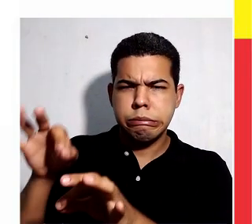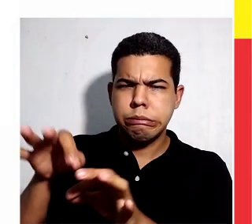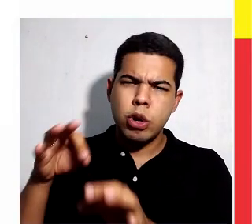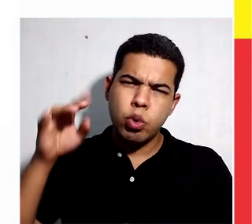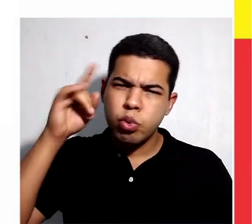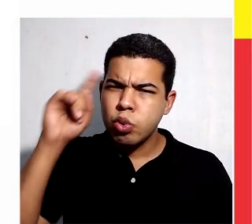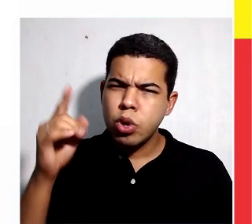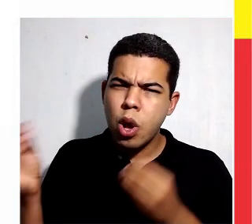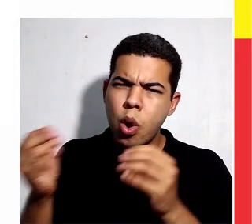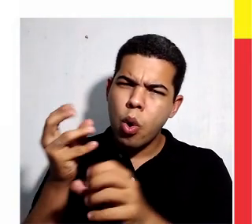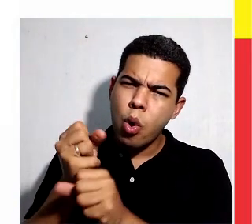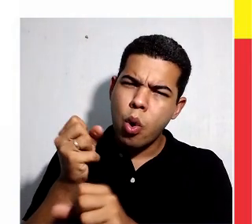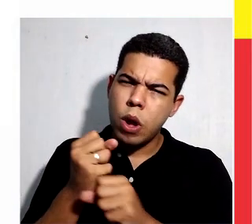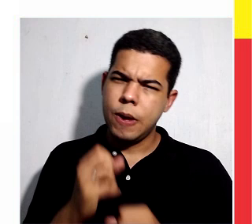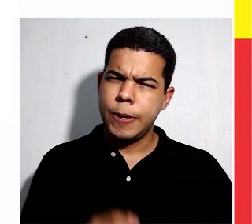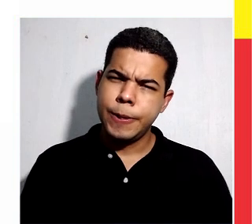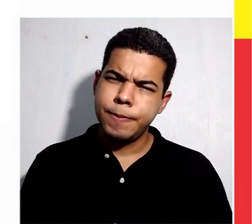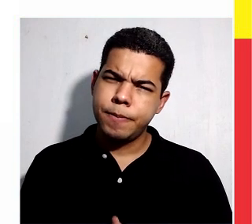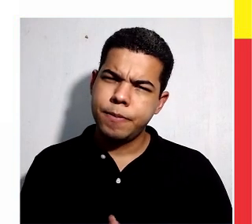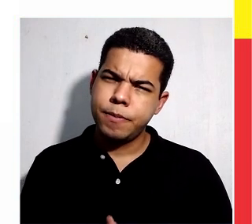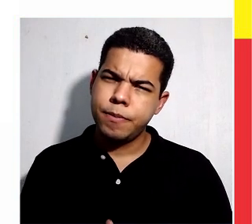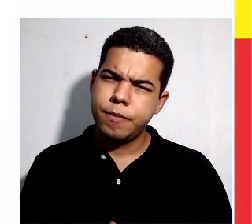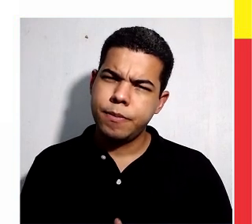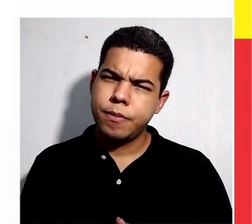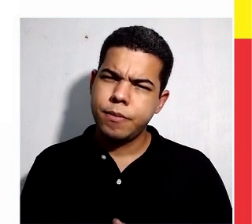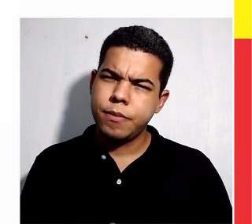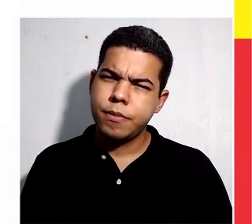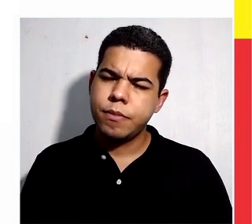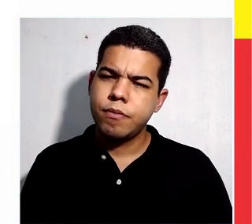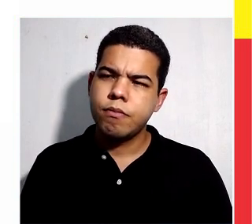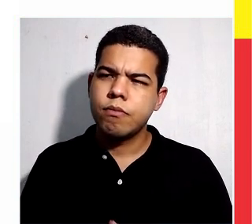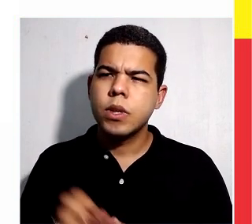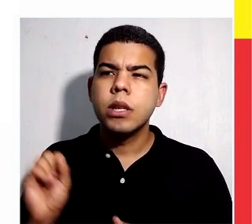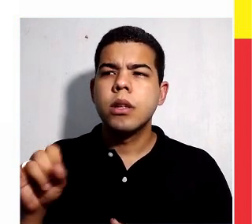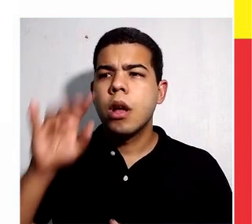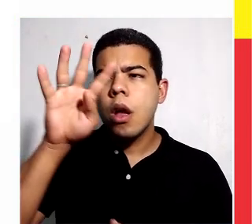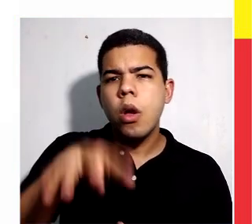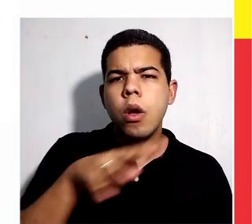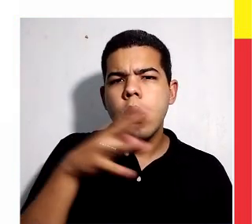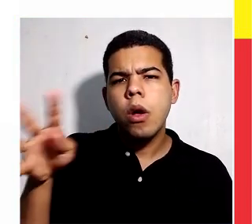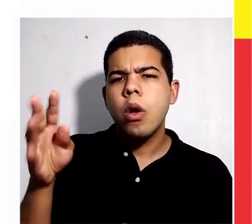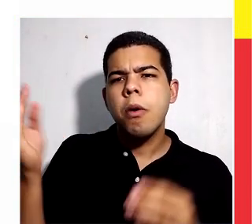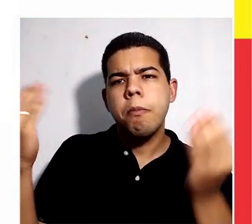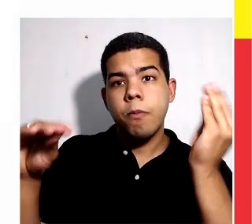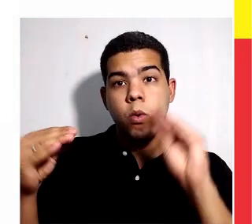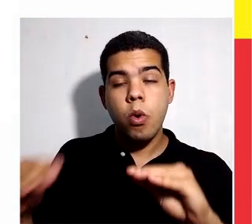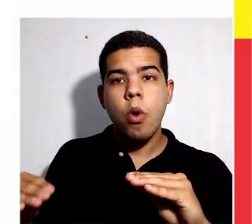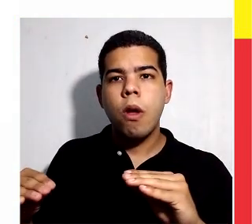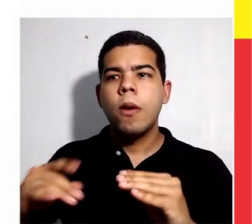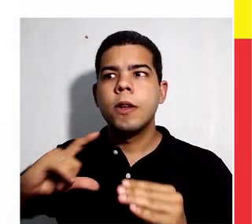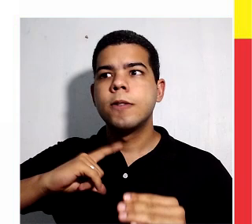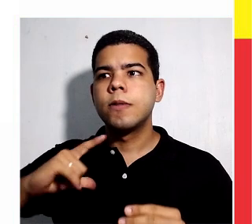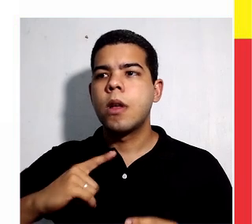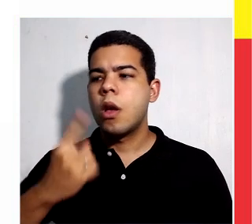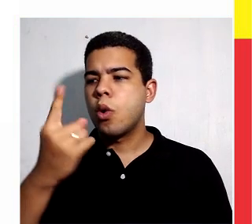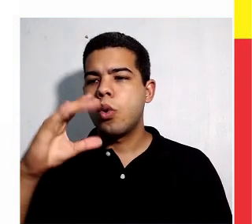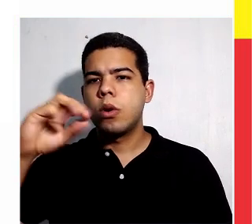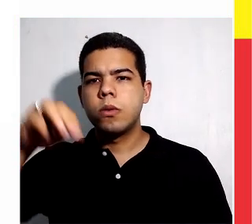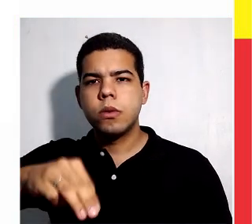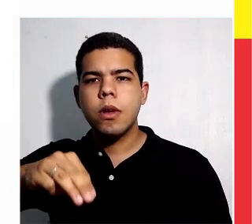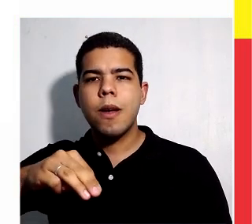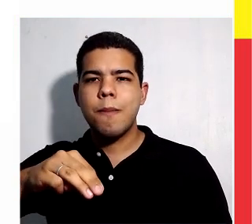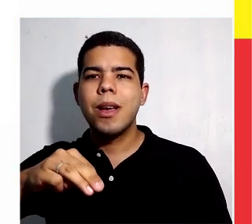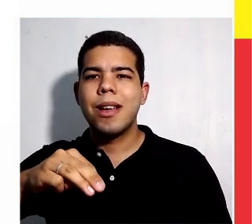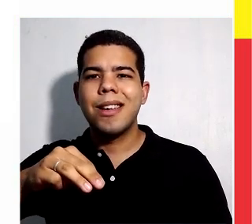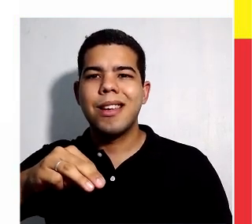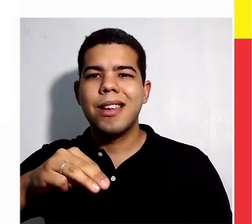Simples. Coloque numa malha quadriculada. Se você coloca numa malha quadriculada e diz que cada quadradinho tem 1